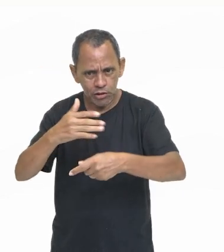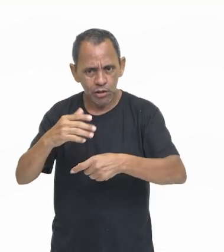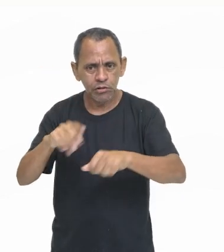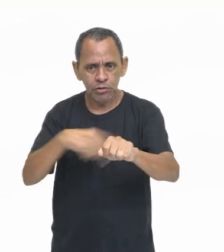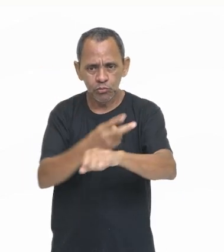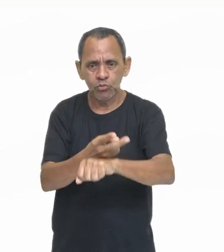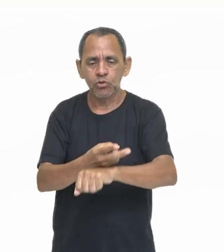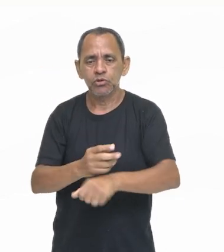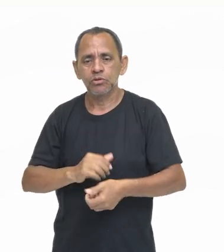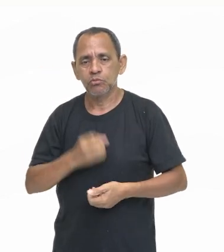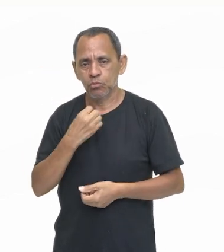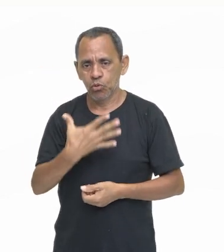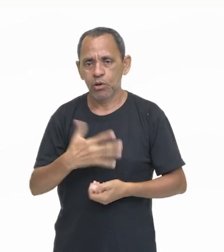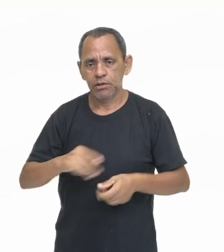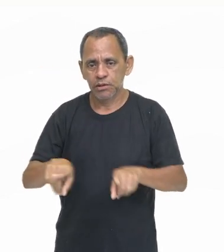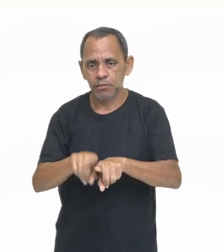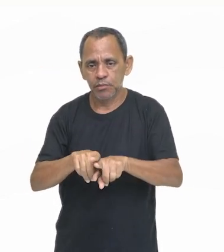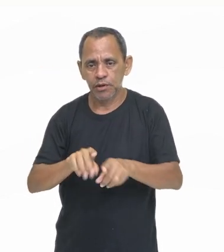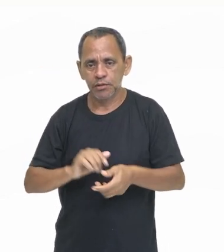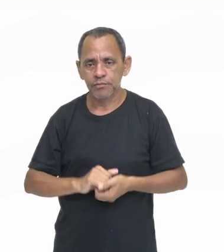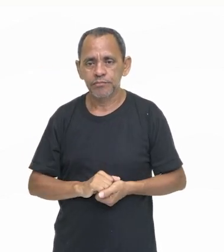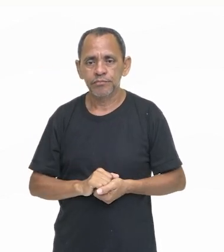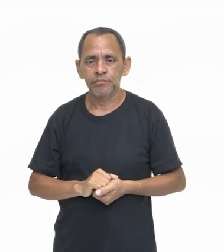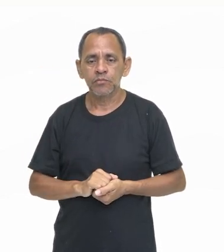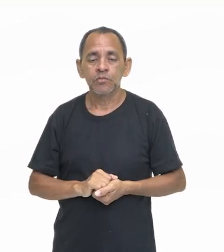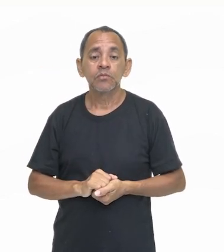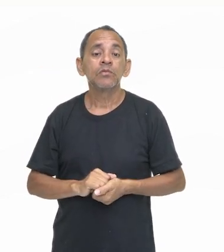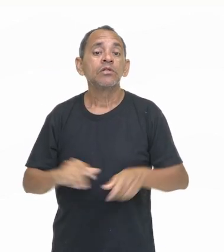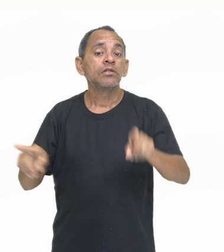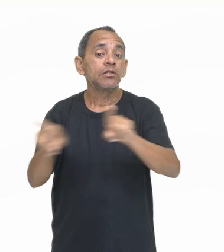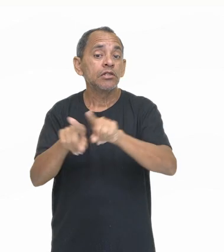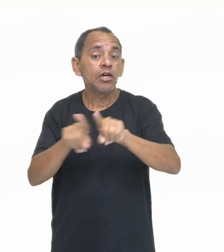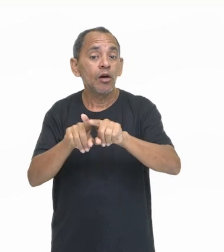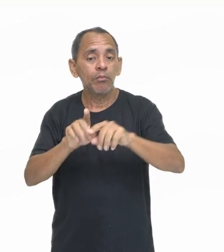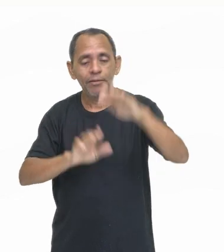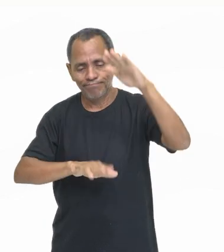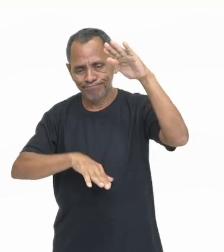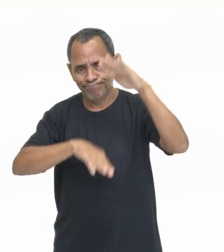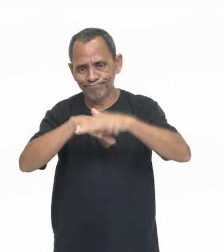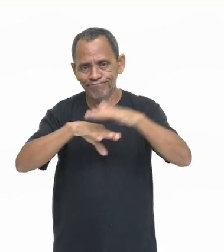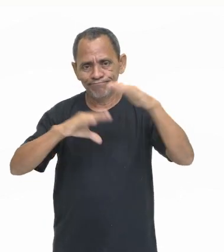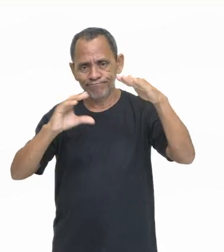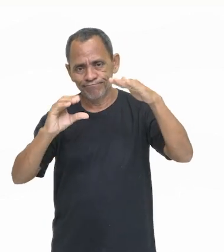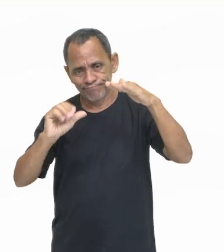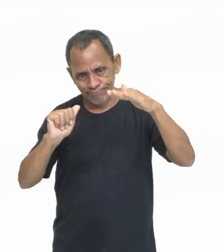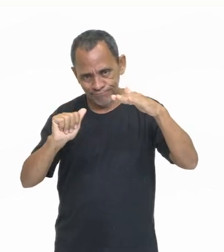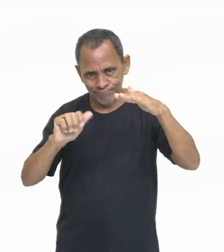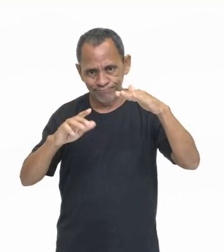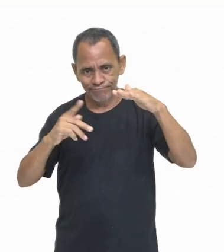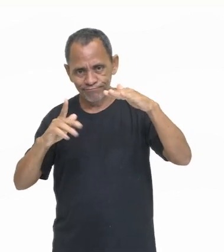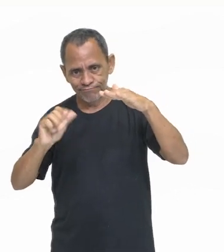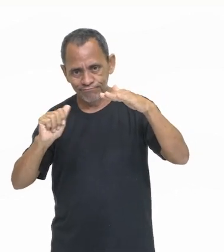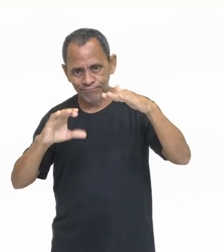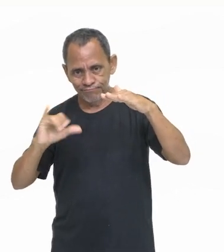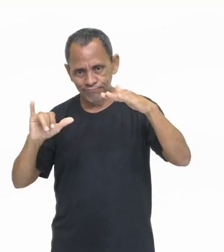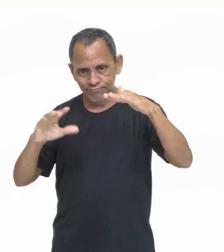pessoal, falei também para vocês de medida de capacidade, tá bom? E aí, pessoal, a medida de